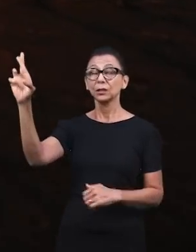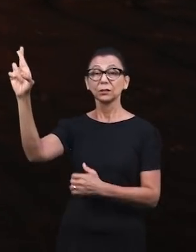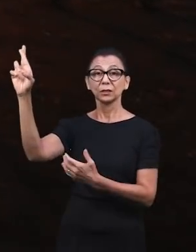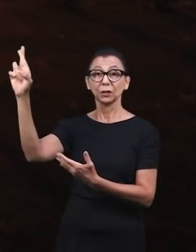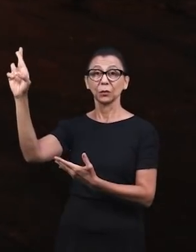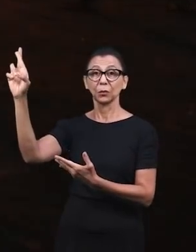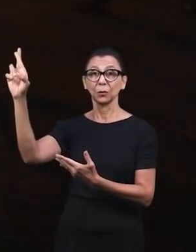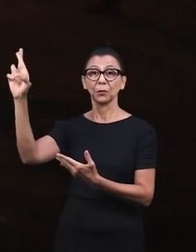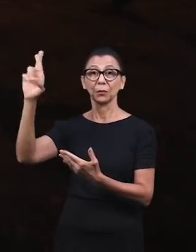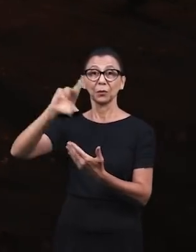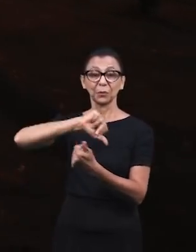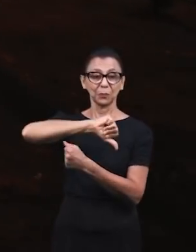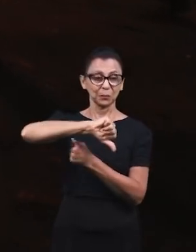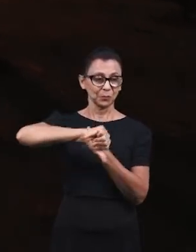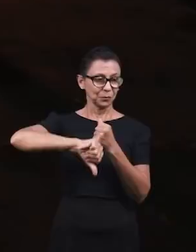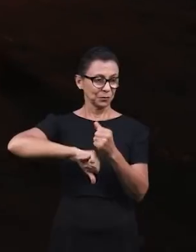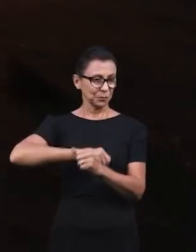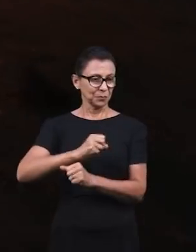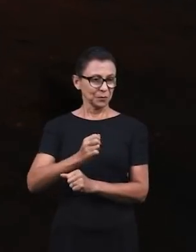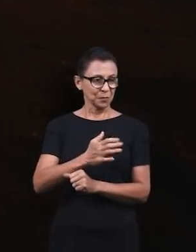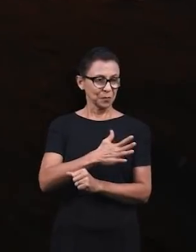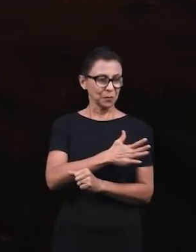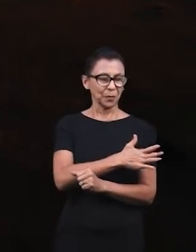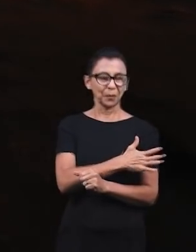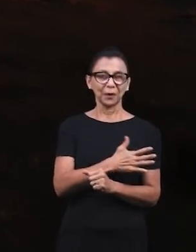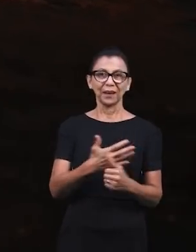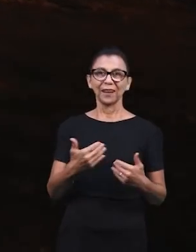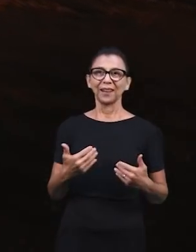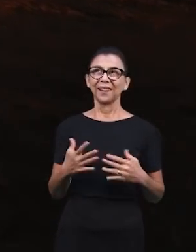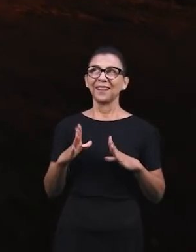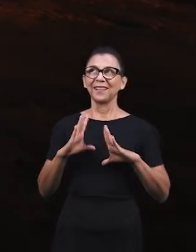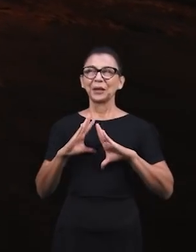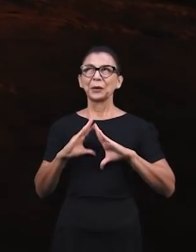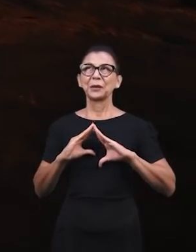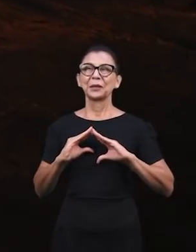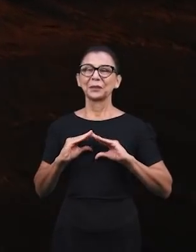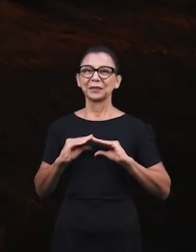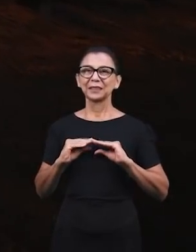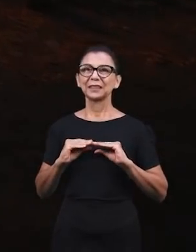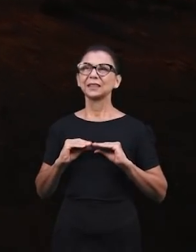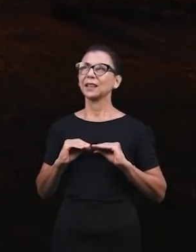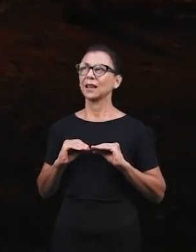Ele faz nascer a luz,